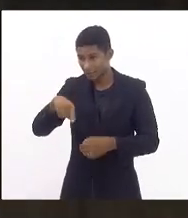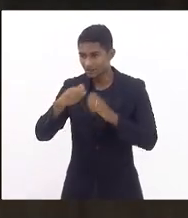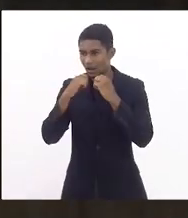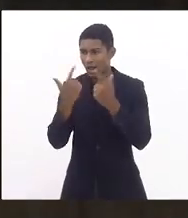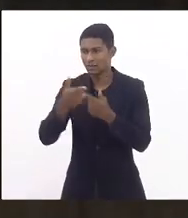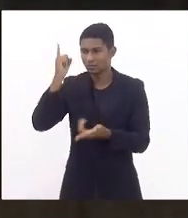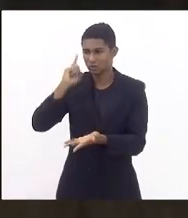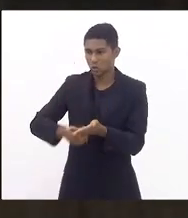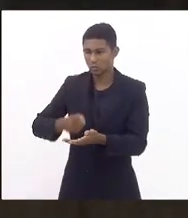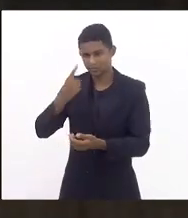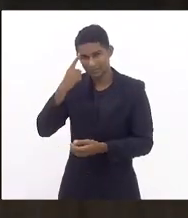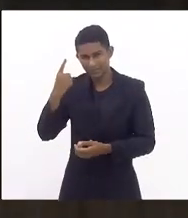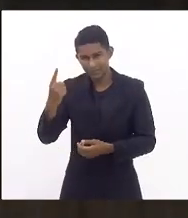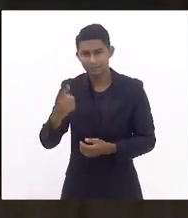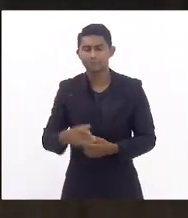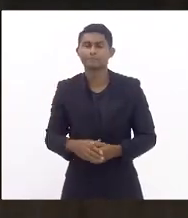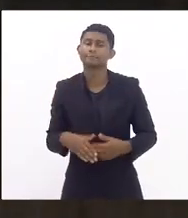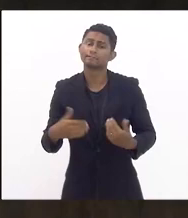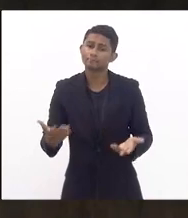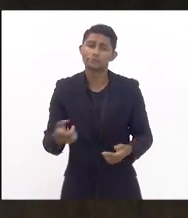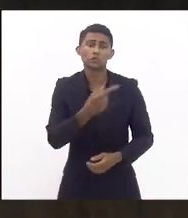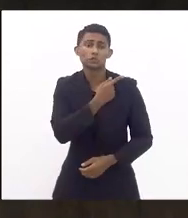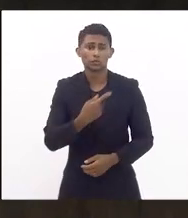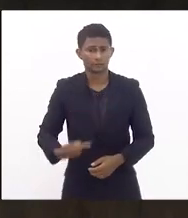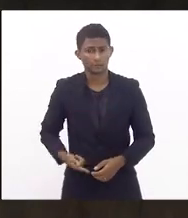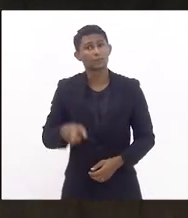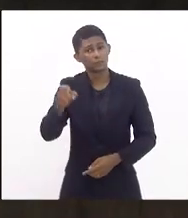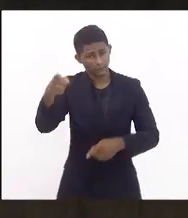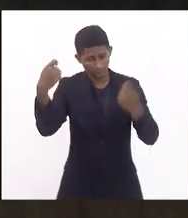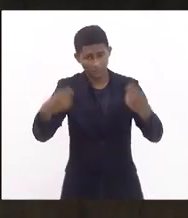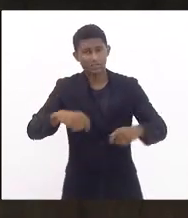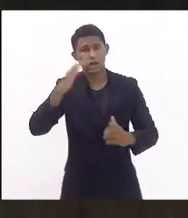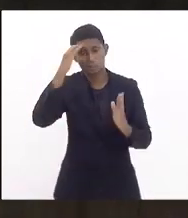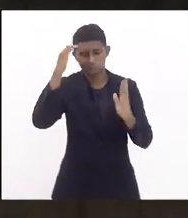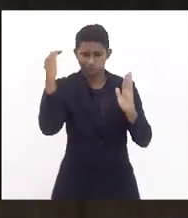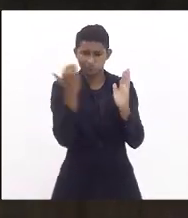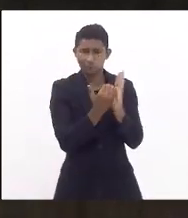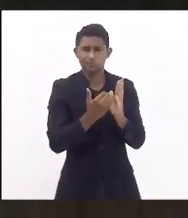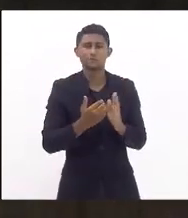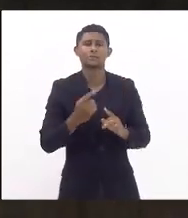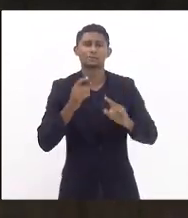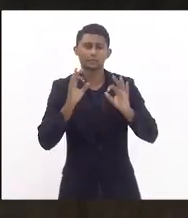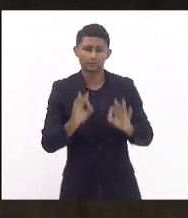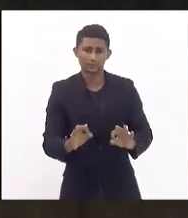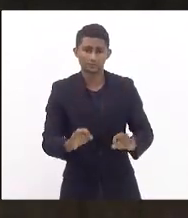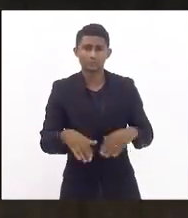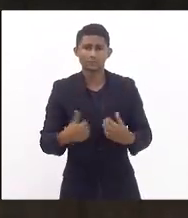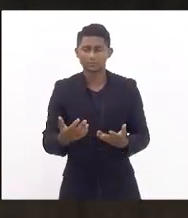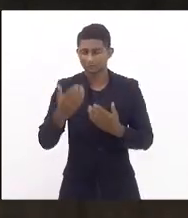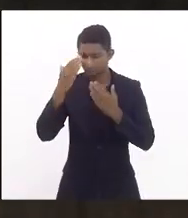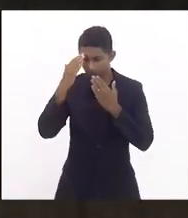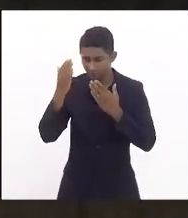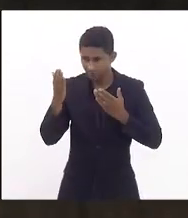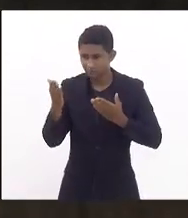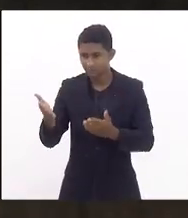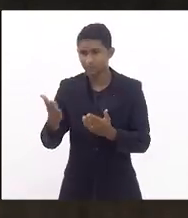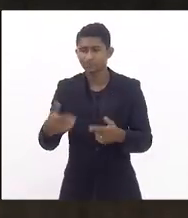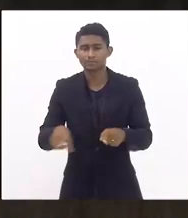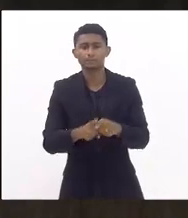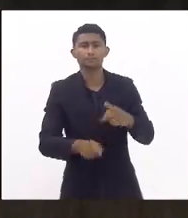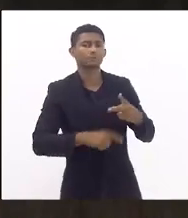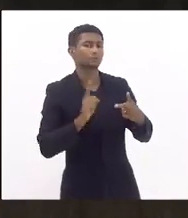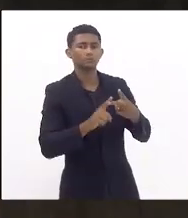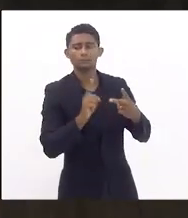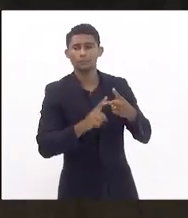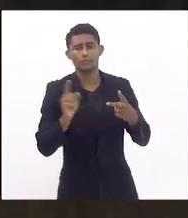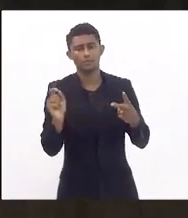dessa casa. E o governo precisa cumprir esse acordo. Por isso, agradecer a Vossa Excelência. E a outra